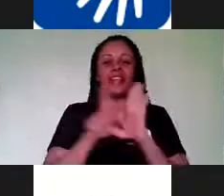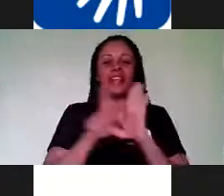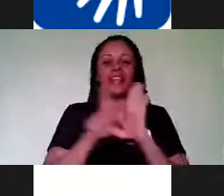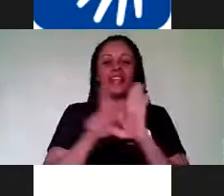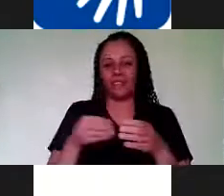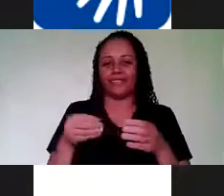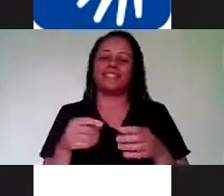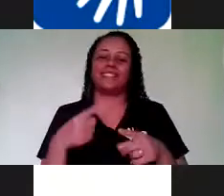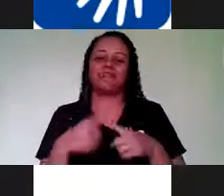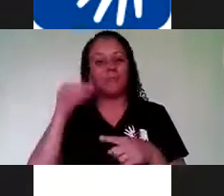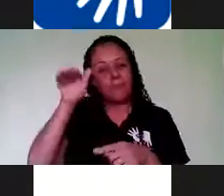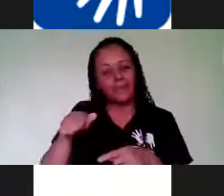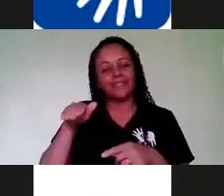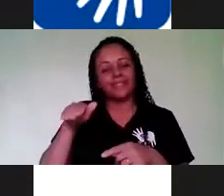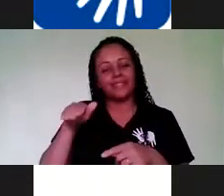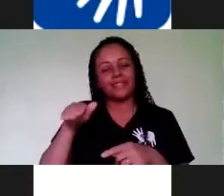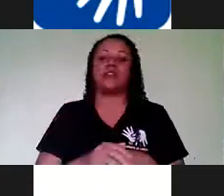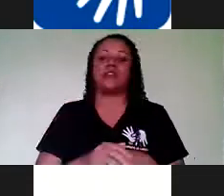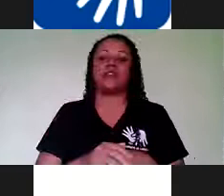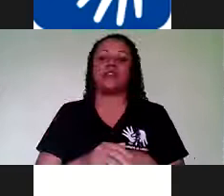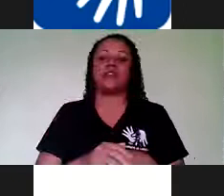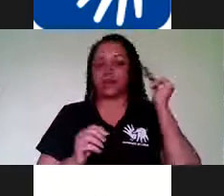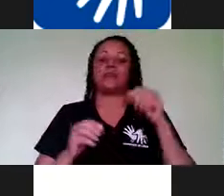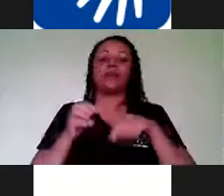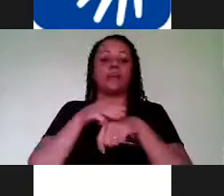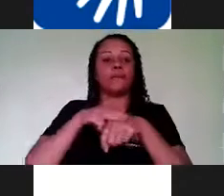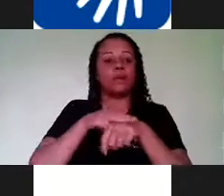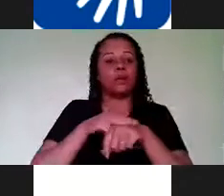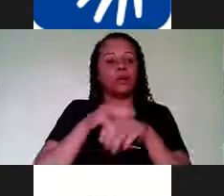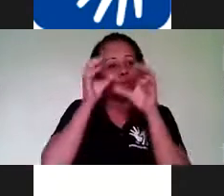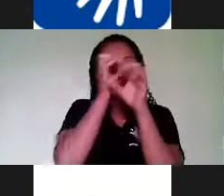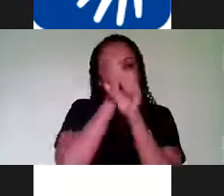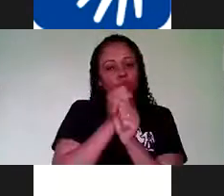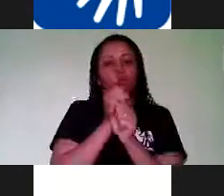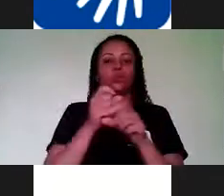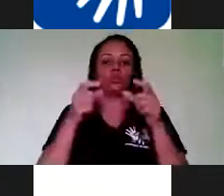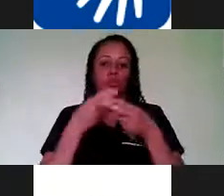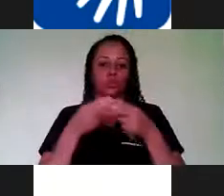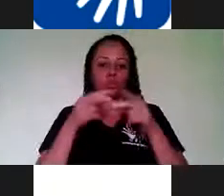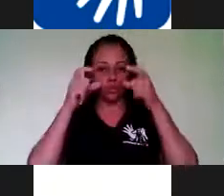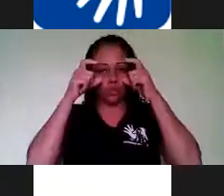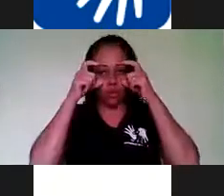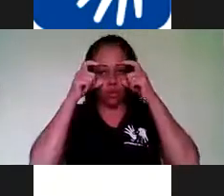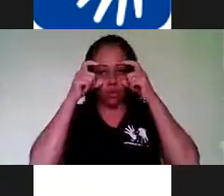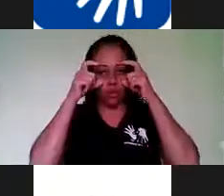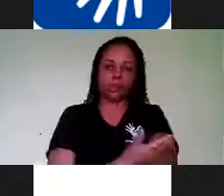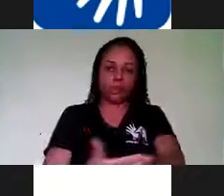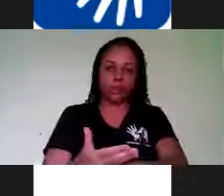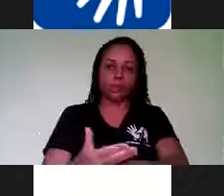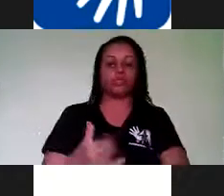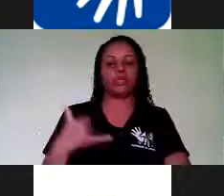cabelos castanhos escuros, uso óculos, pele branca e tenho 56 anos, quase